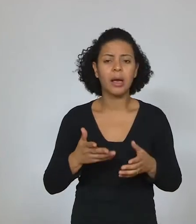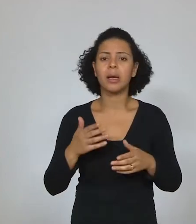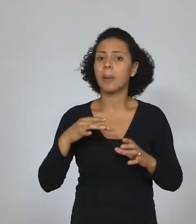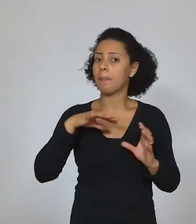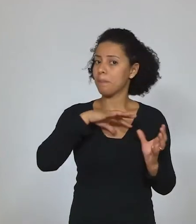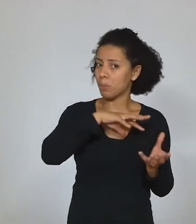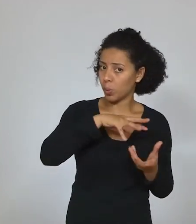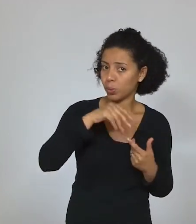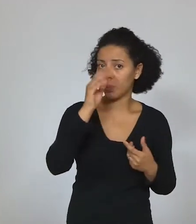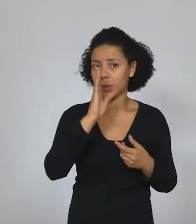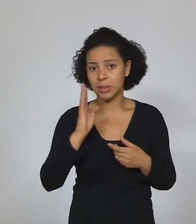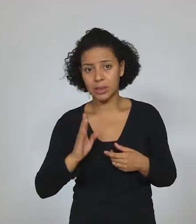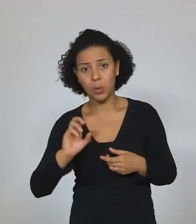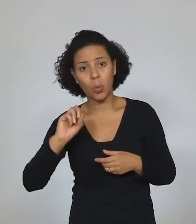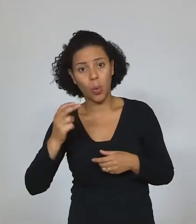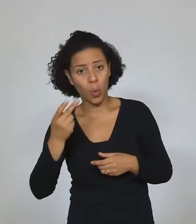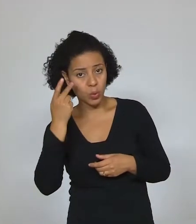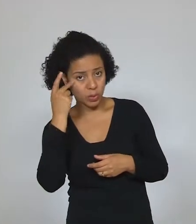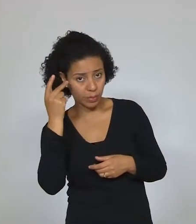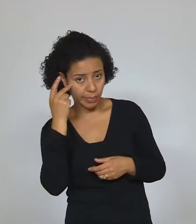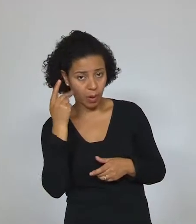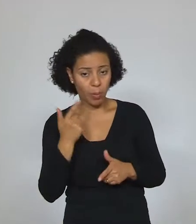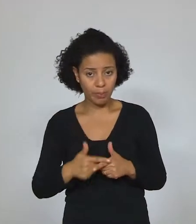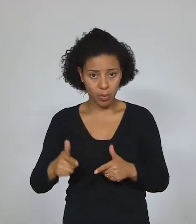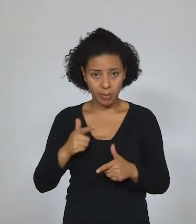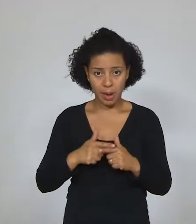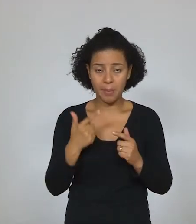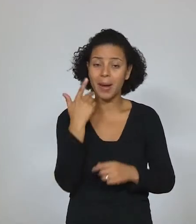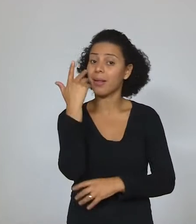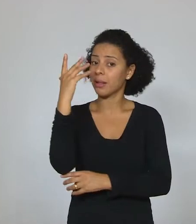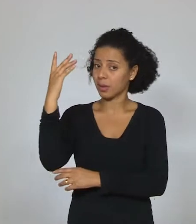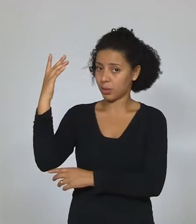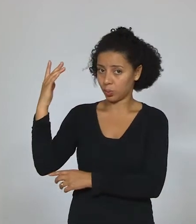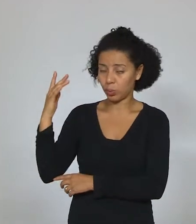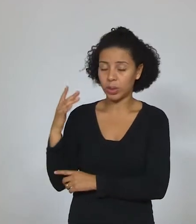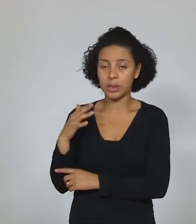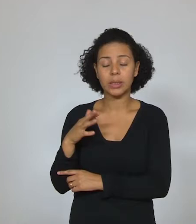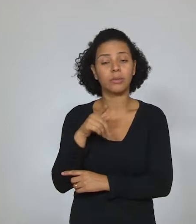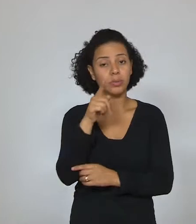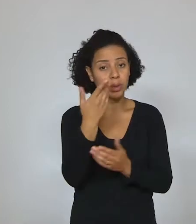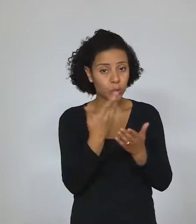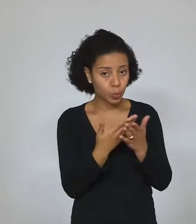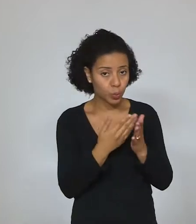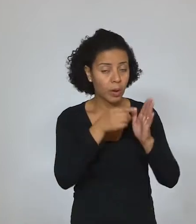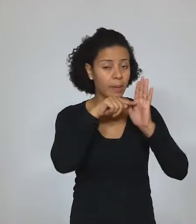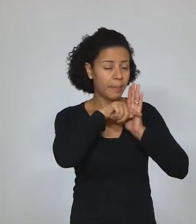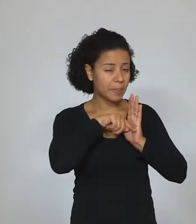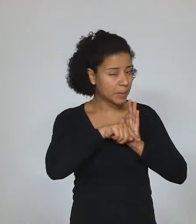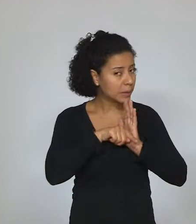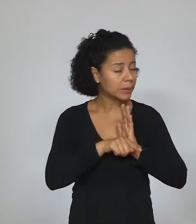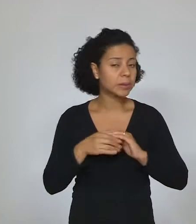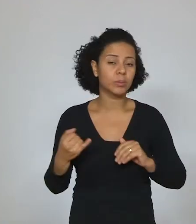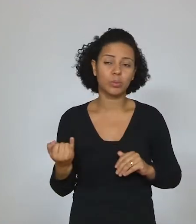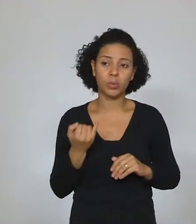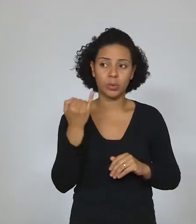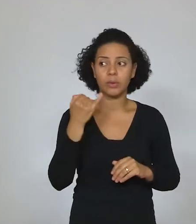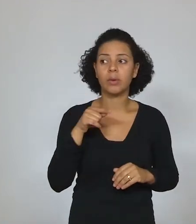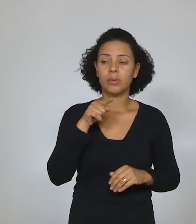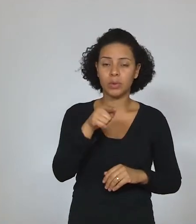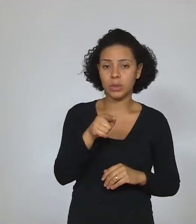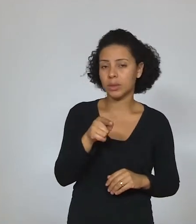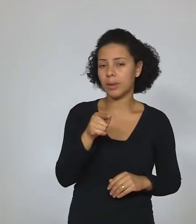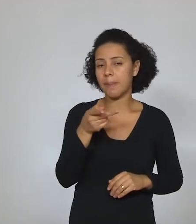no Brasil ou até mesmo em São Paulo? Essa é uma pesquisa muito válida para você entender, aluno, o impacto